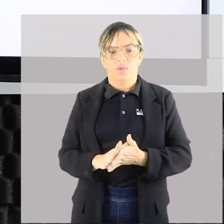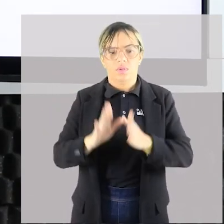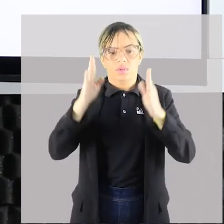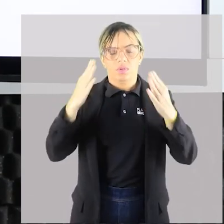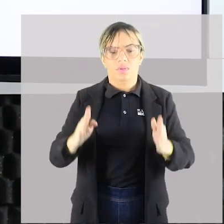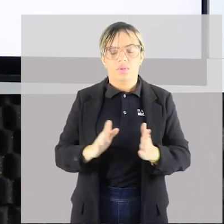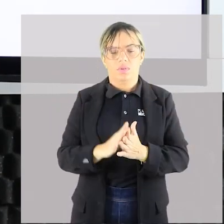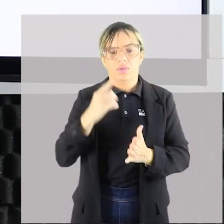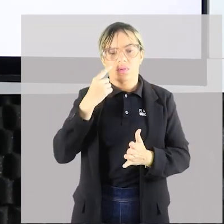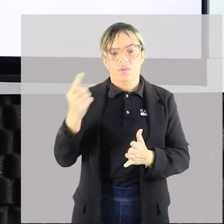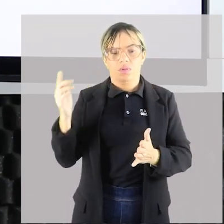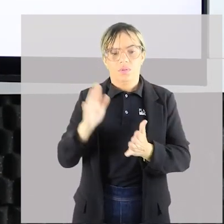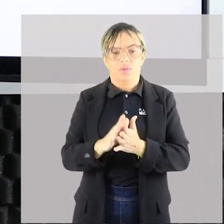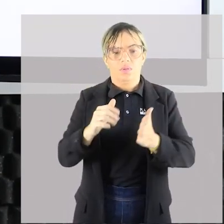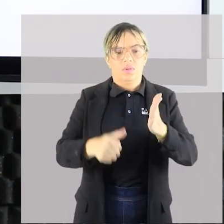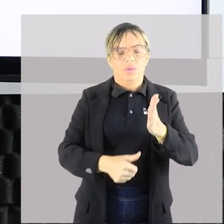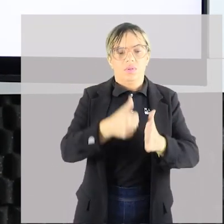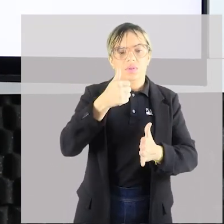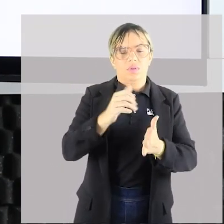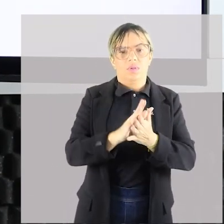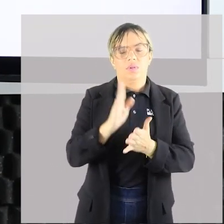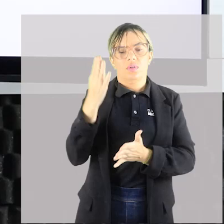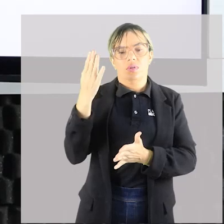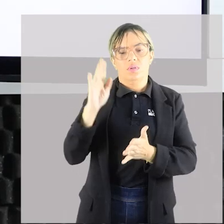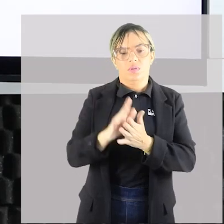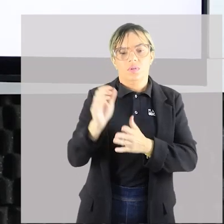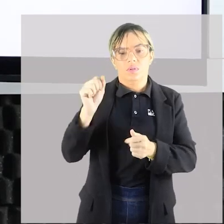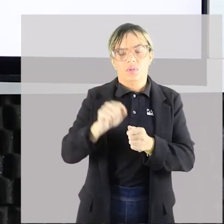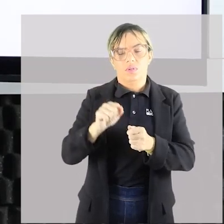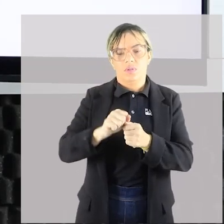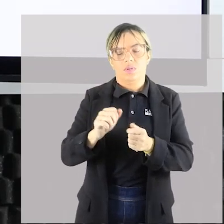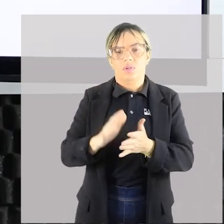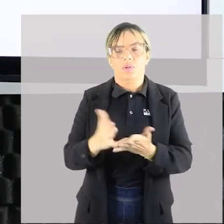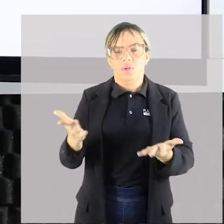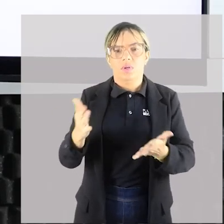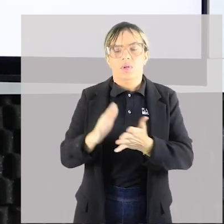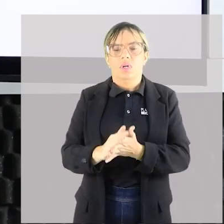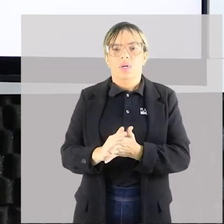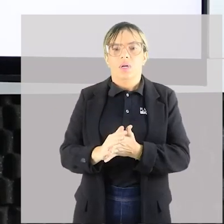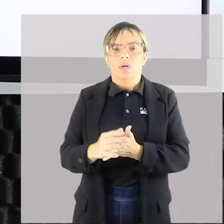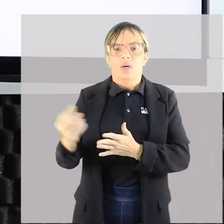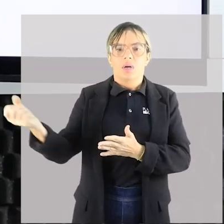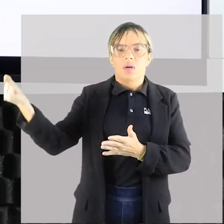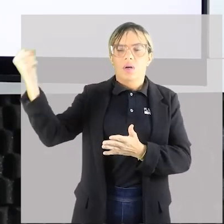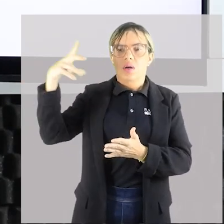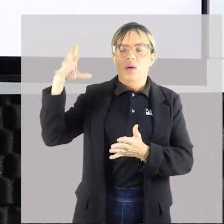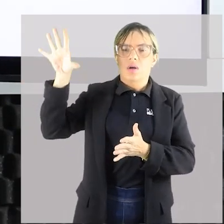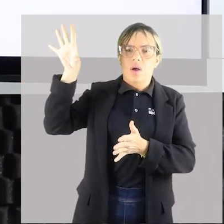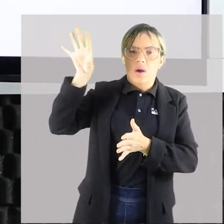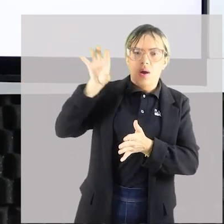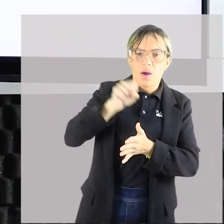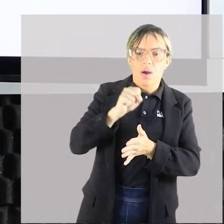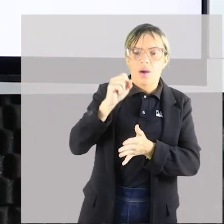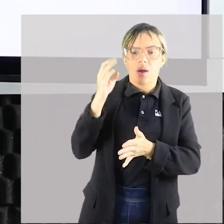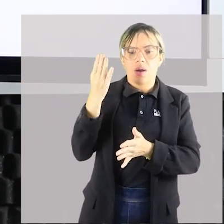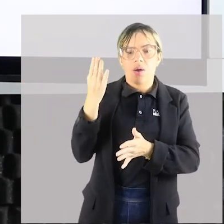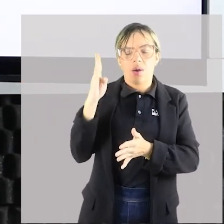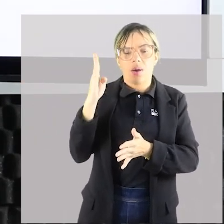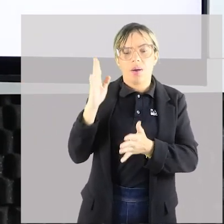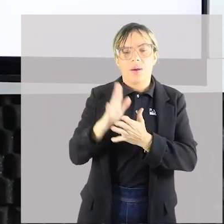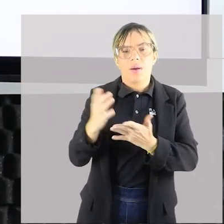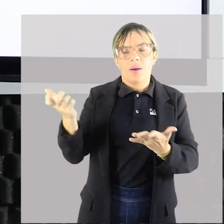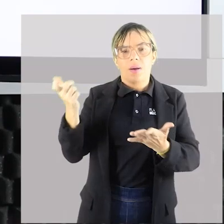analisar. Gente, essa primeira bactéria, ela está fazendo fotossíntese, porque se ela está absorvendo energia